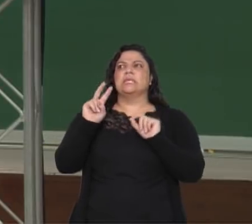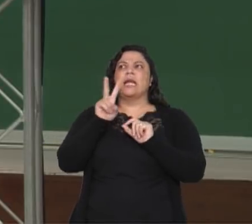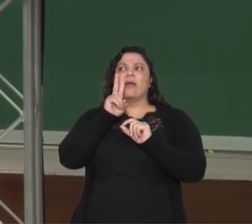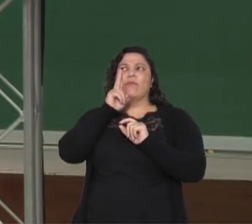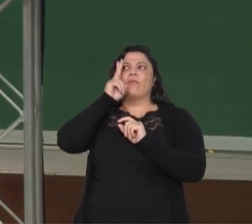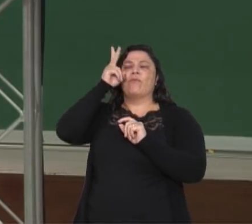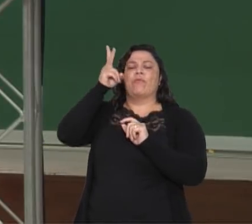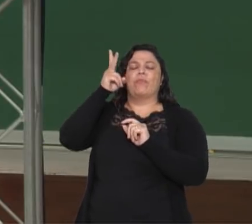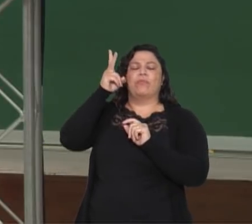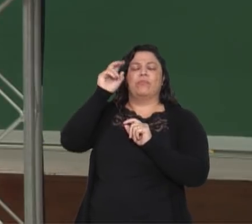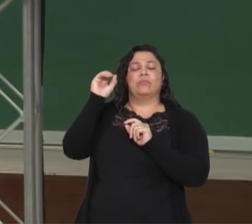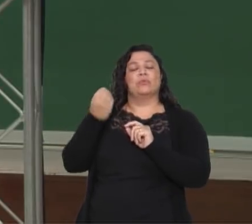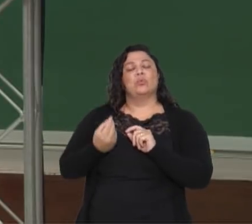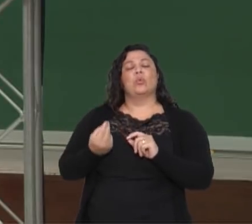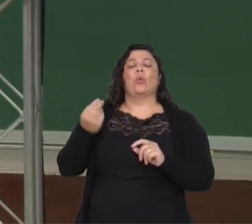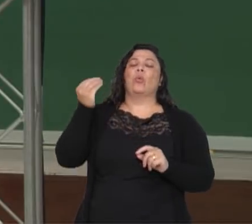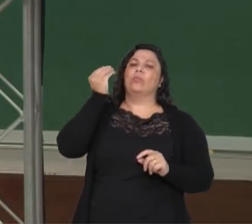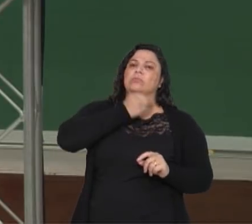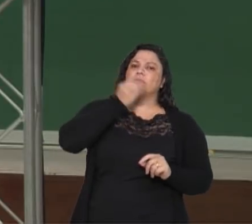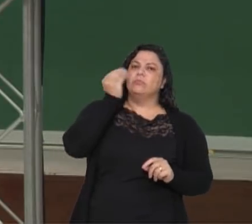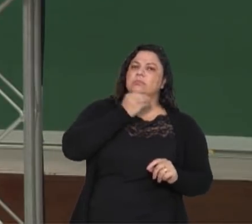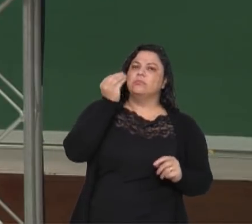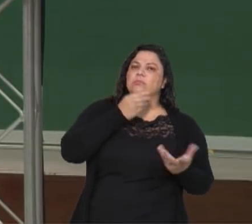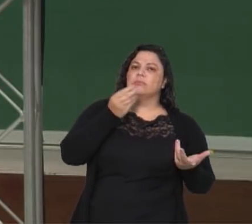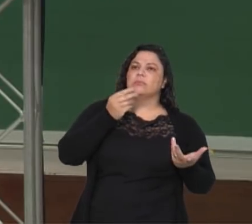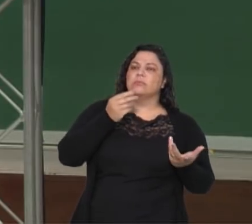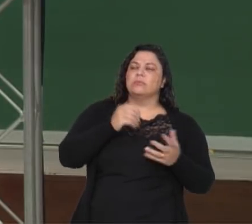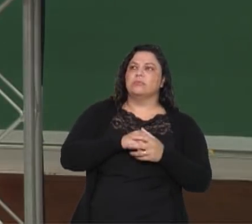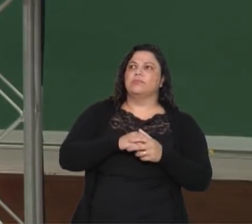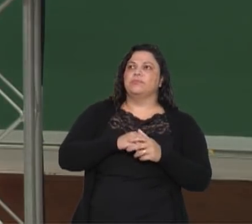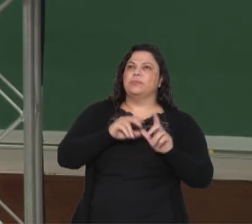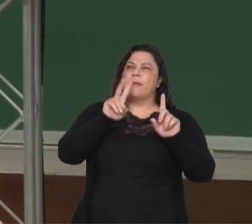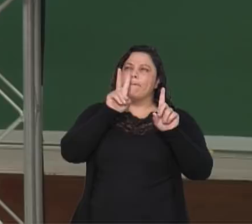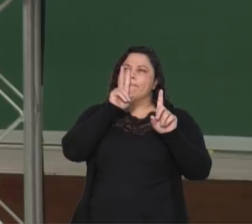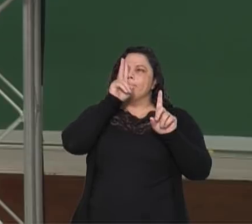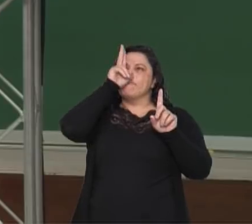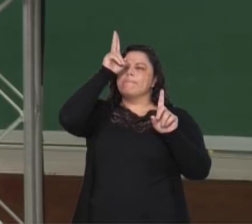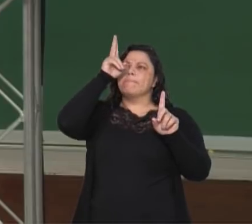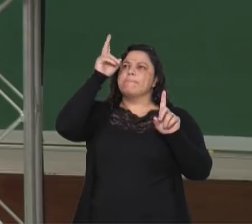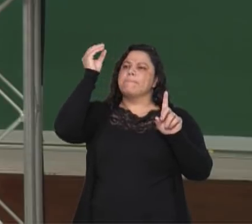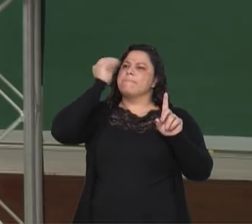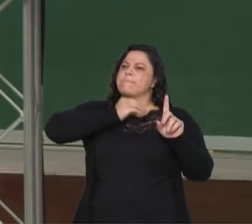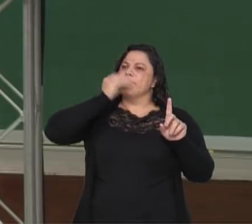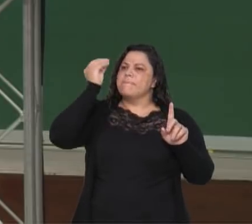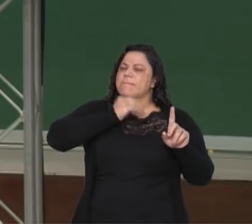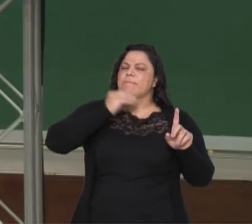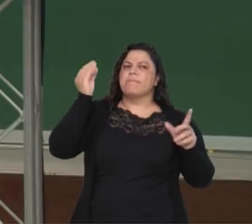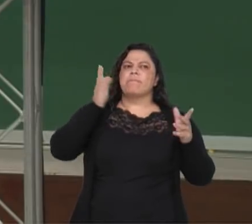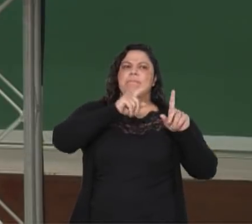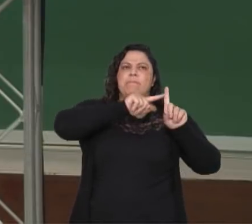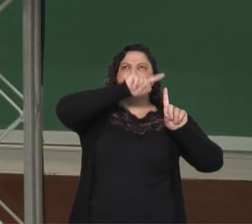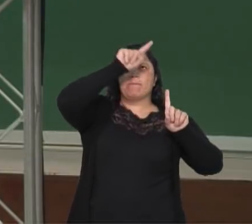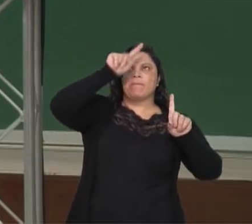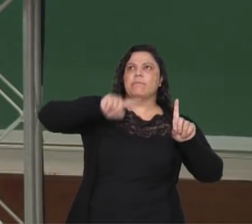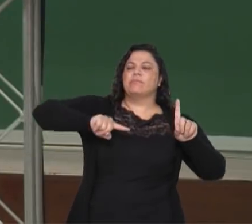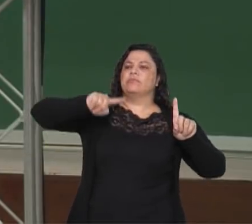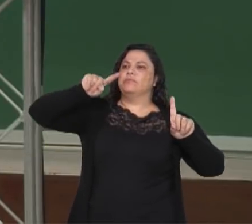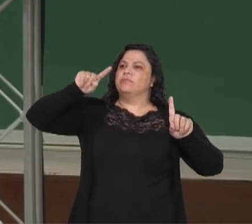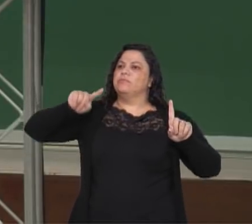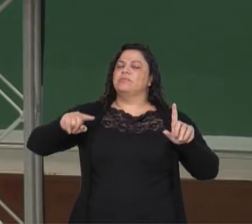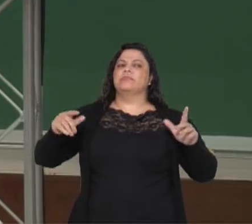amplitude maior vai ter um som mais forte e uma amplitude menor vai ter um som mais fraco.